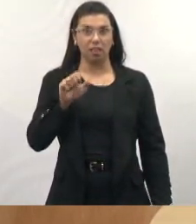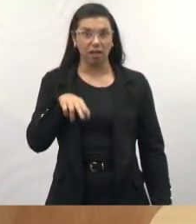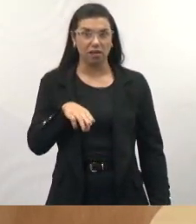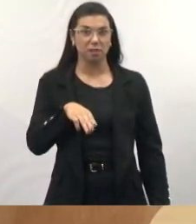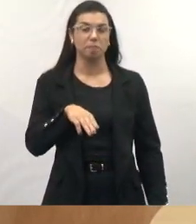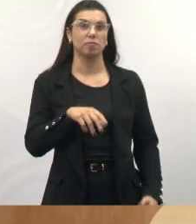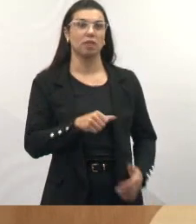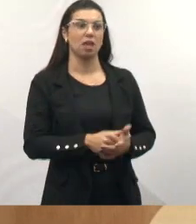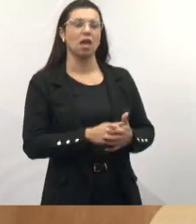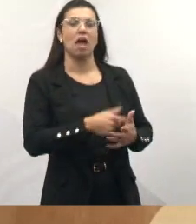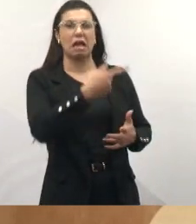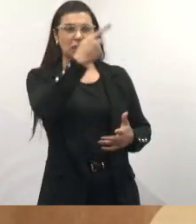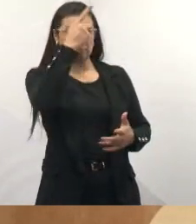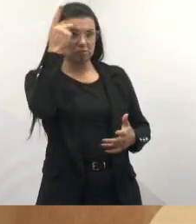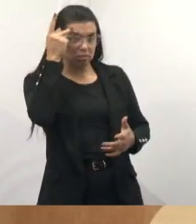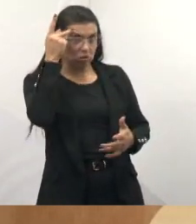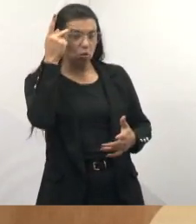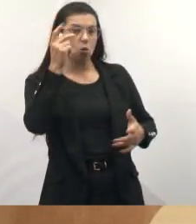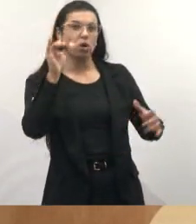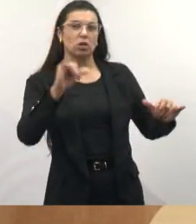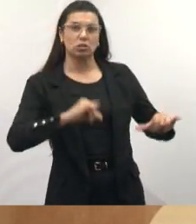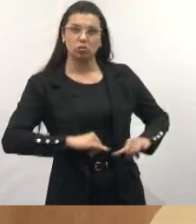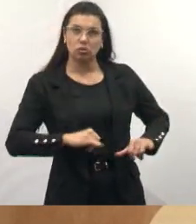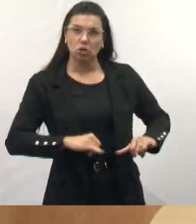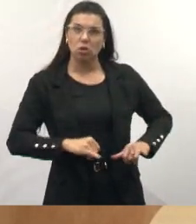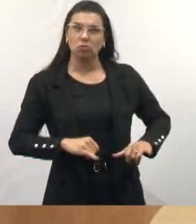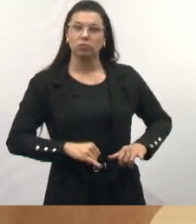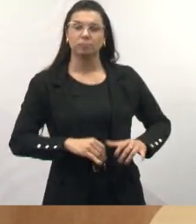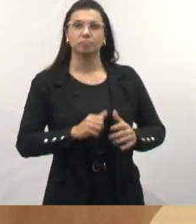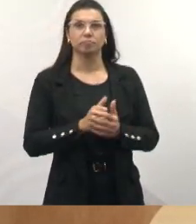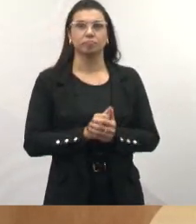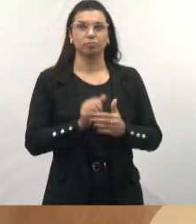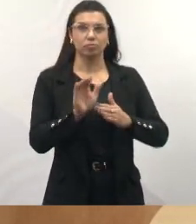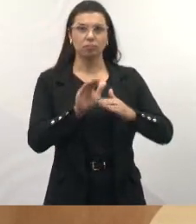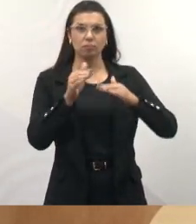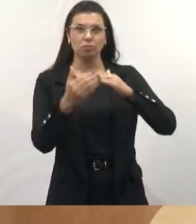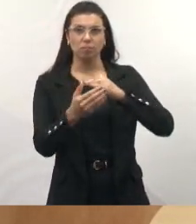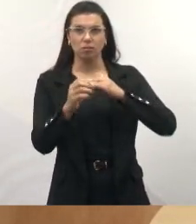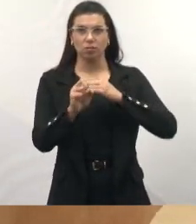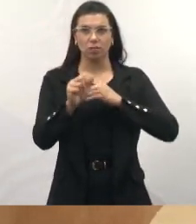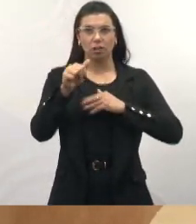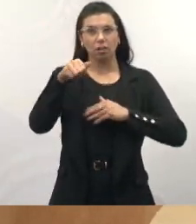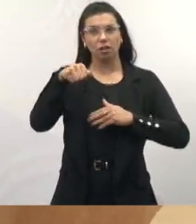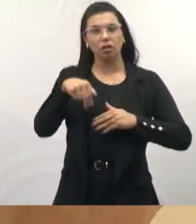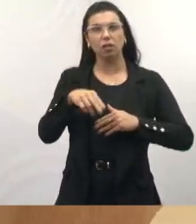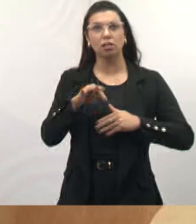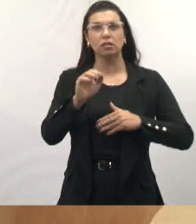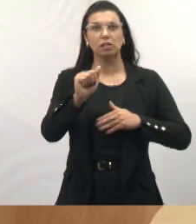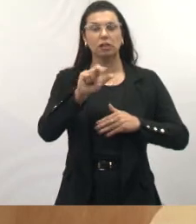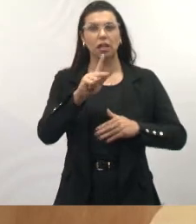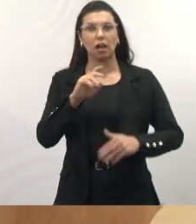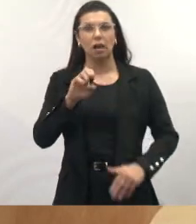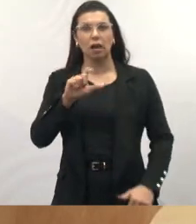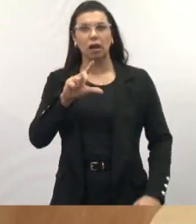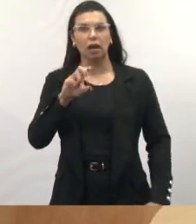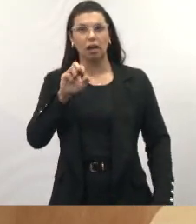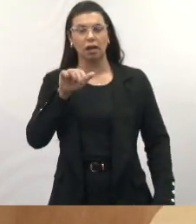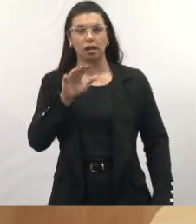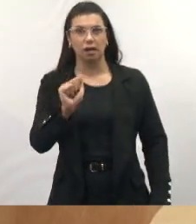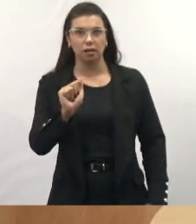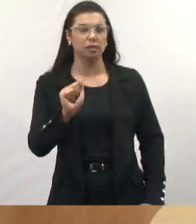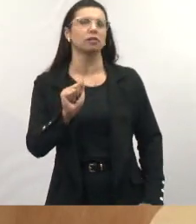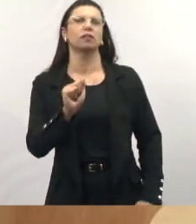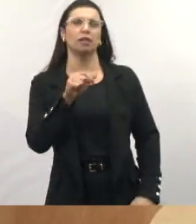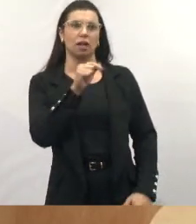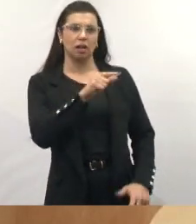que sofrem sentem. Podemos citar o Santa Helena, que é uma obra de drenagem que sempre acontecia lá, as enchentes, foi